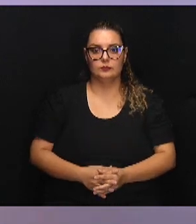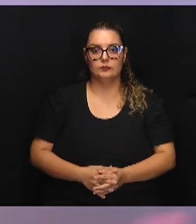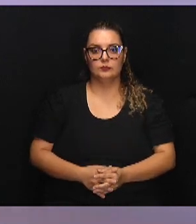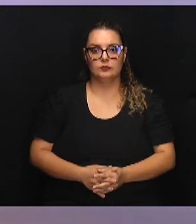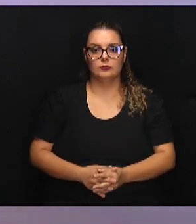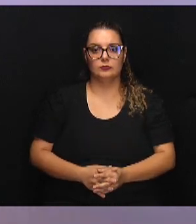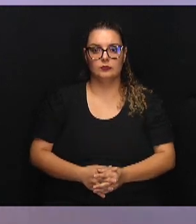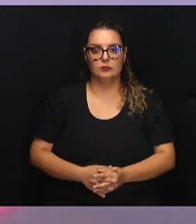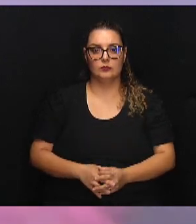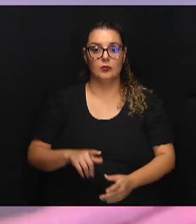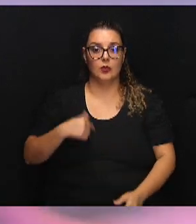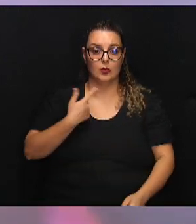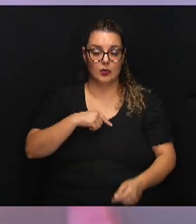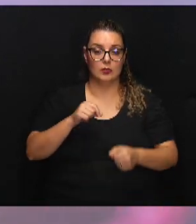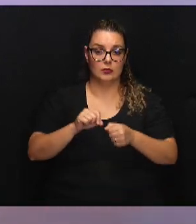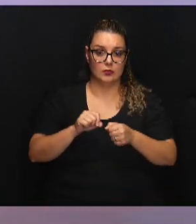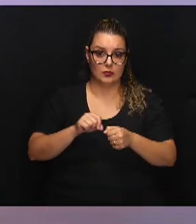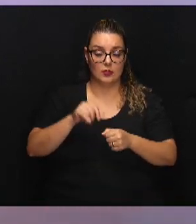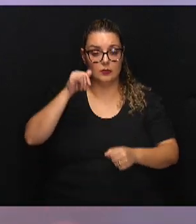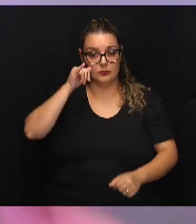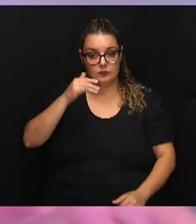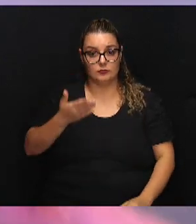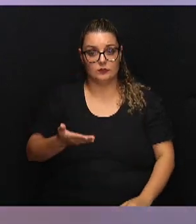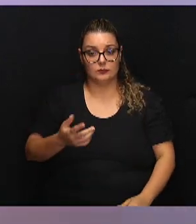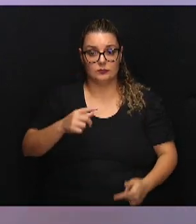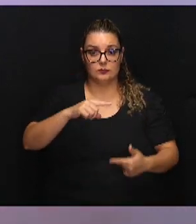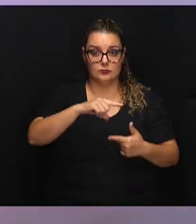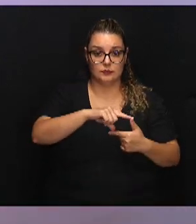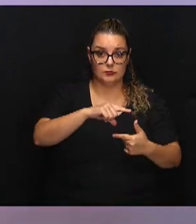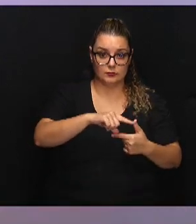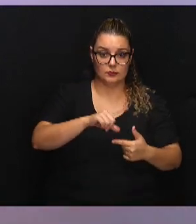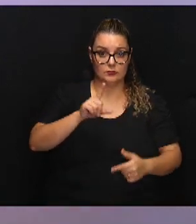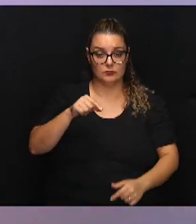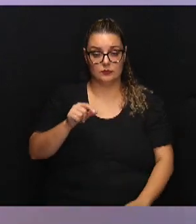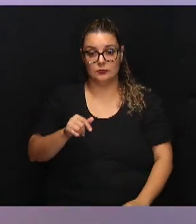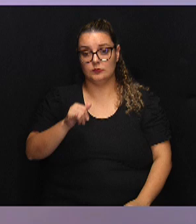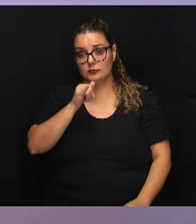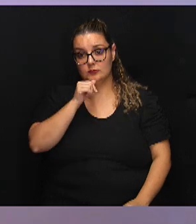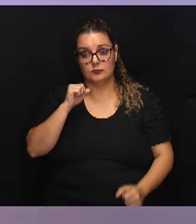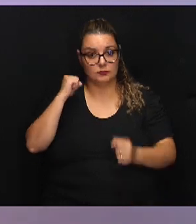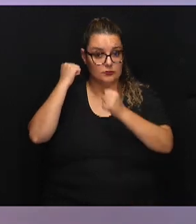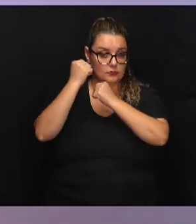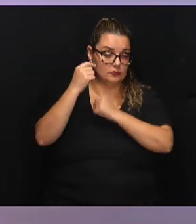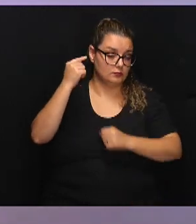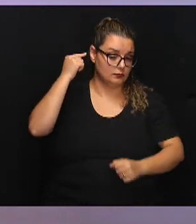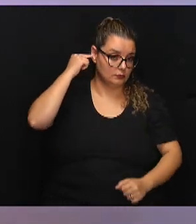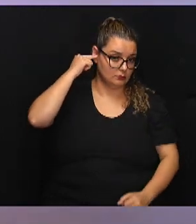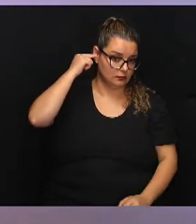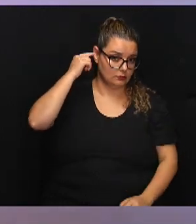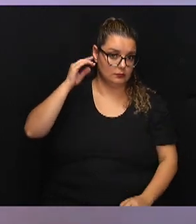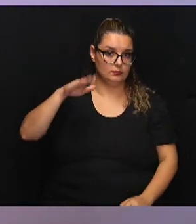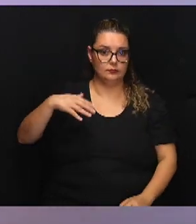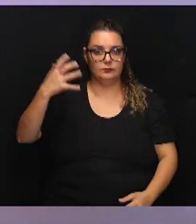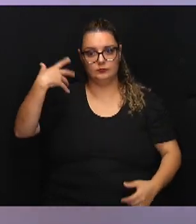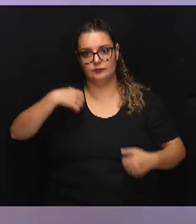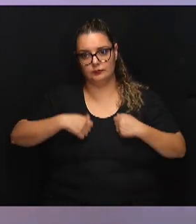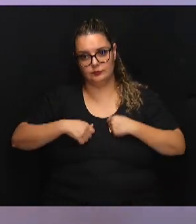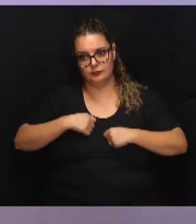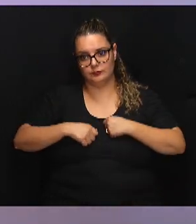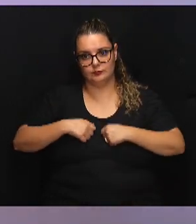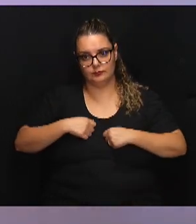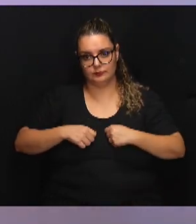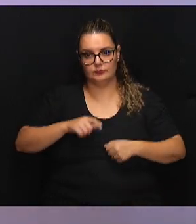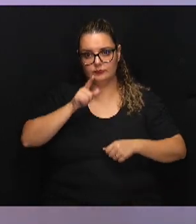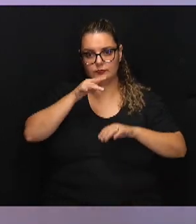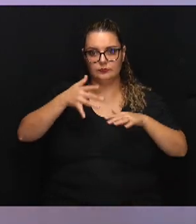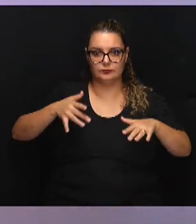a gente faz para evitar esses quadros é proteger o ouvido. Então, quando eu sair do banho, mar,